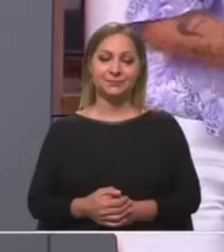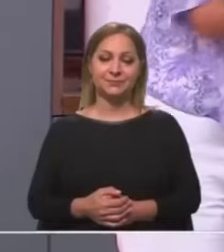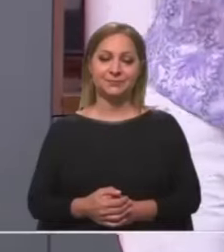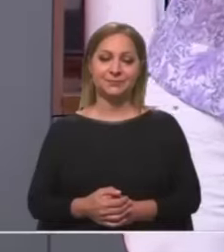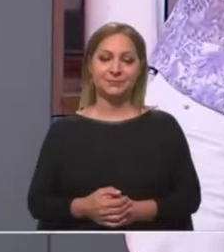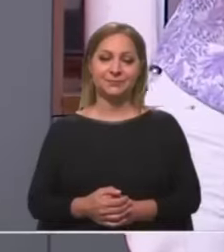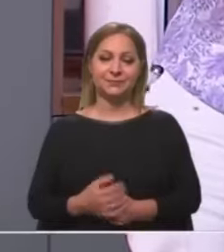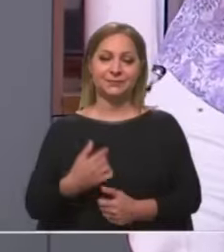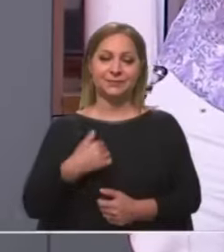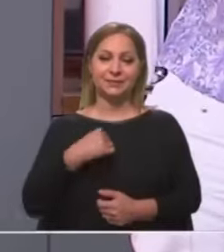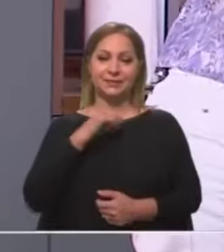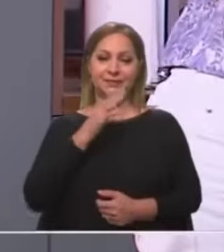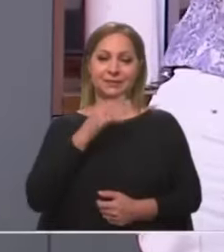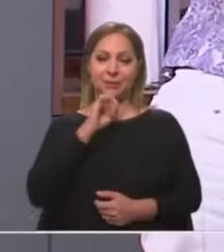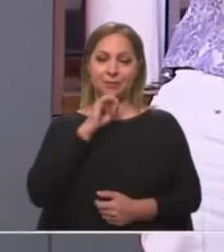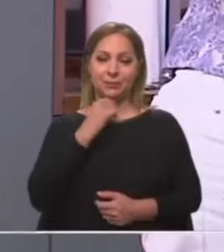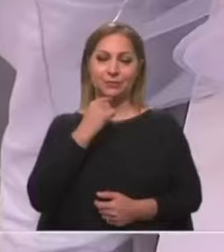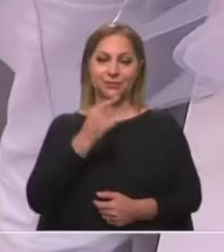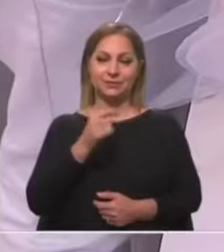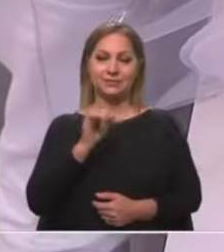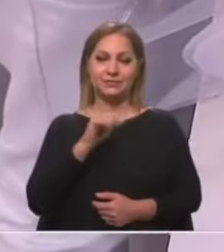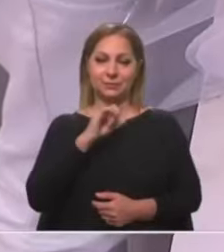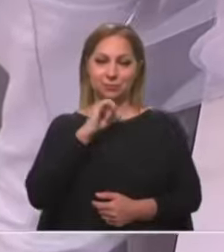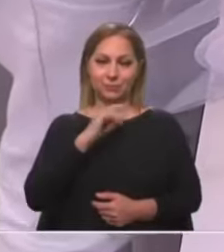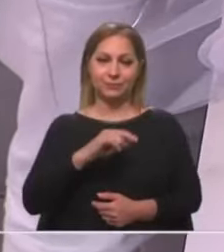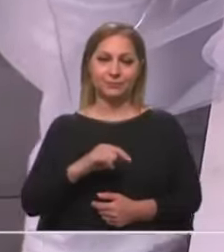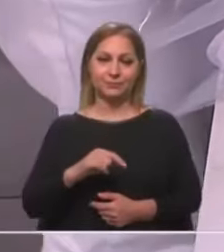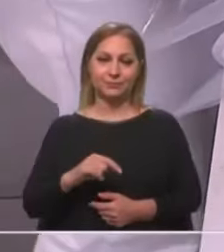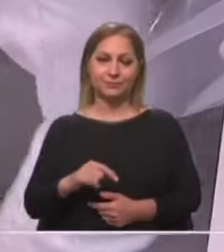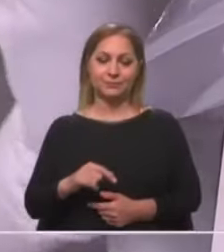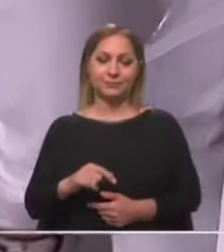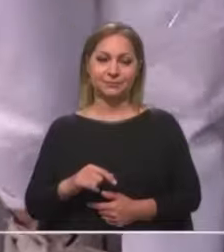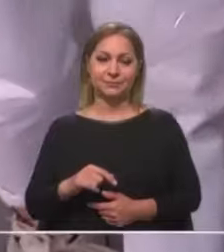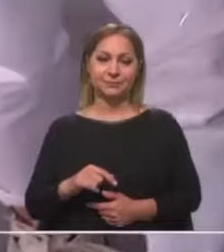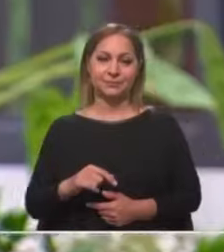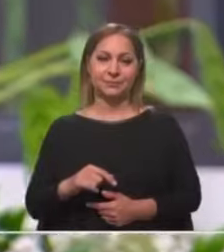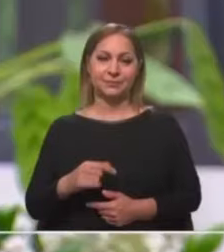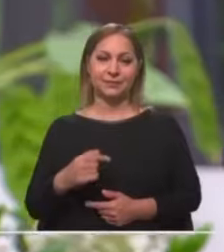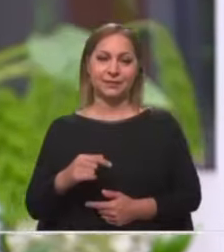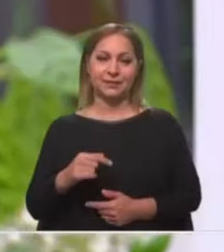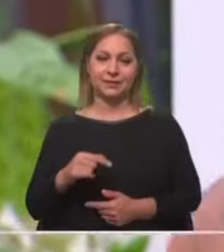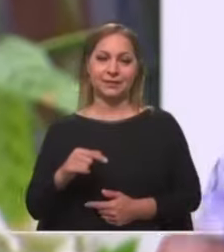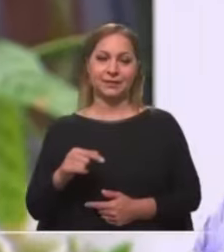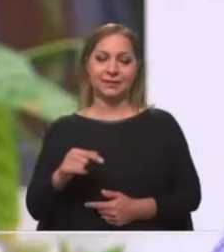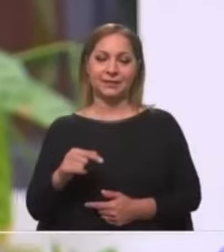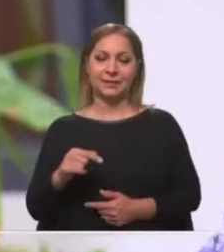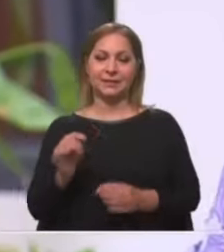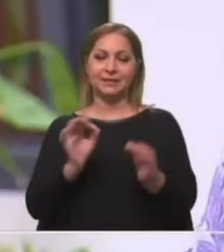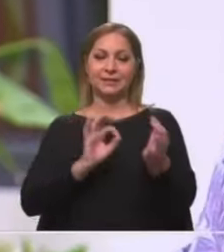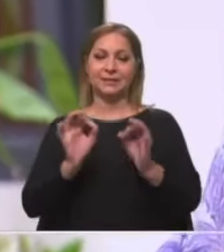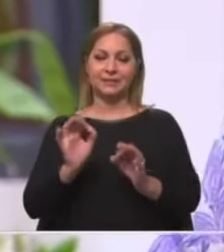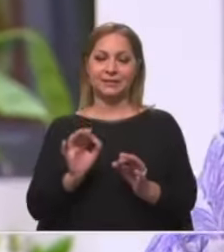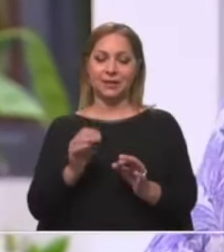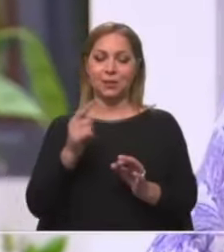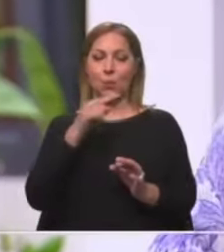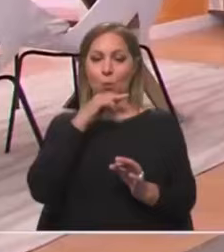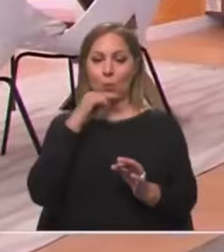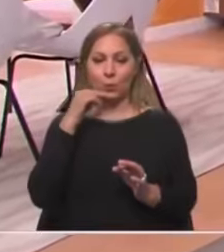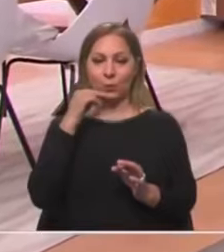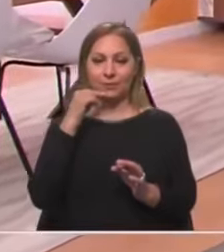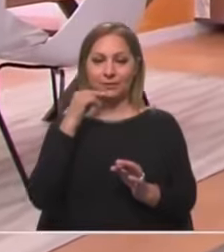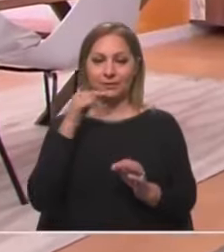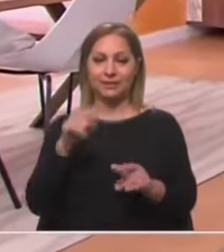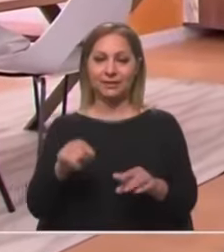Será que já posso dizer? Pode! Então, está vocês em casa, está vão à vontade. Ter que decorar um bolo